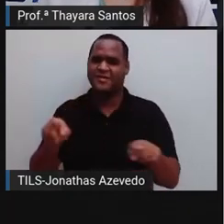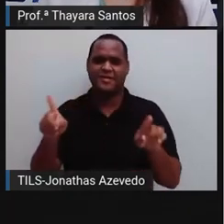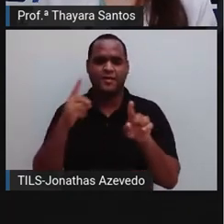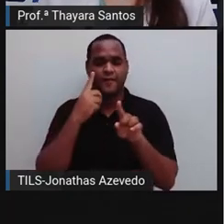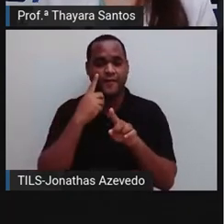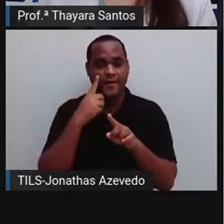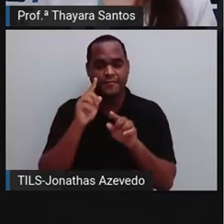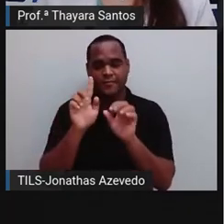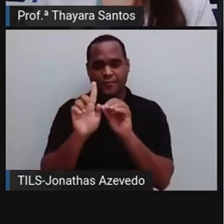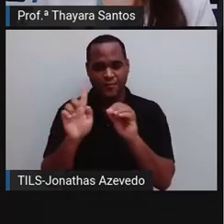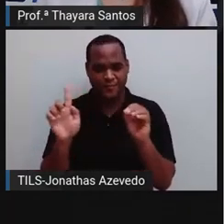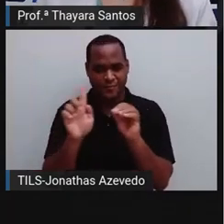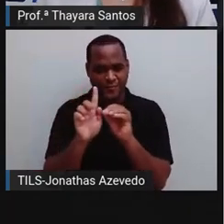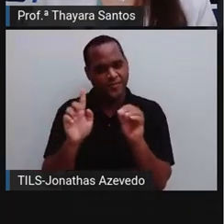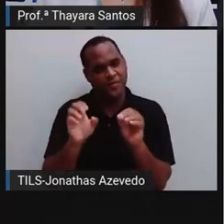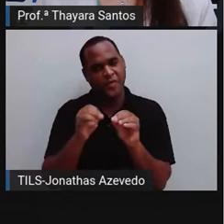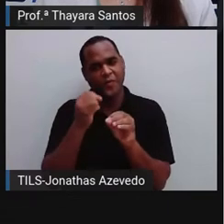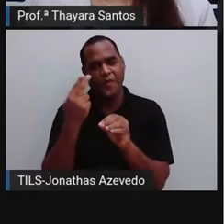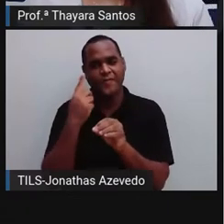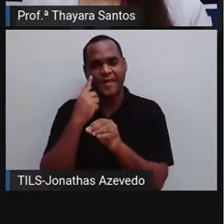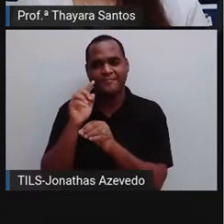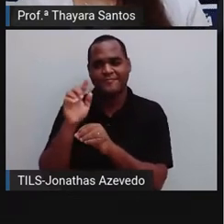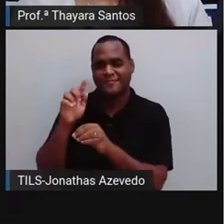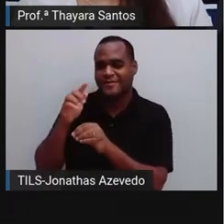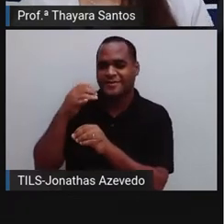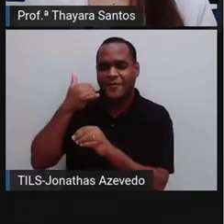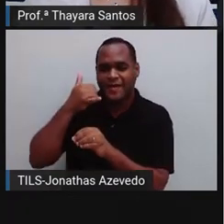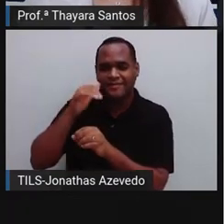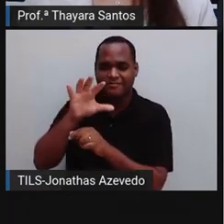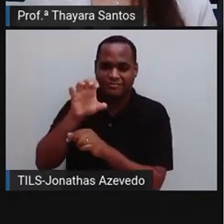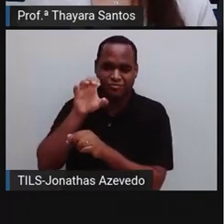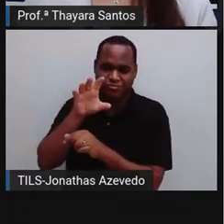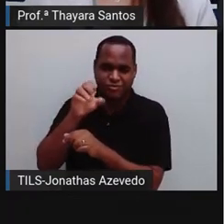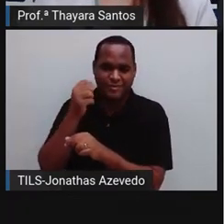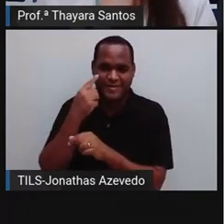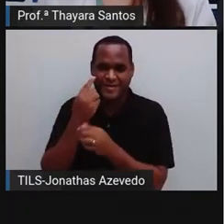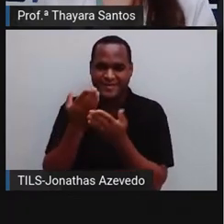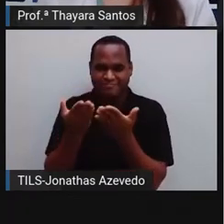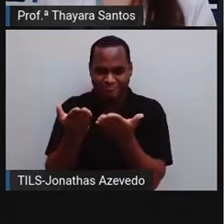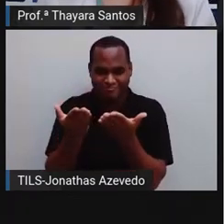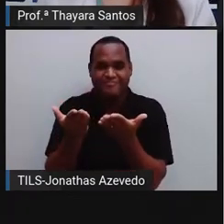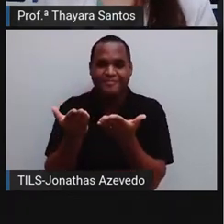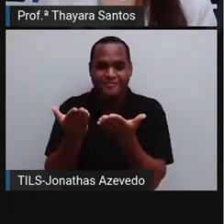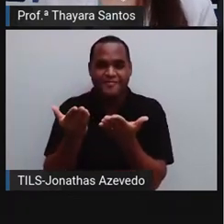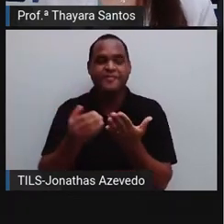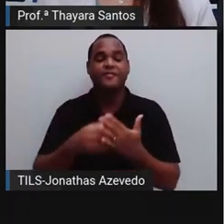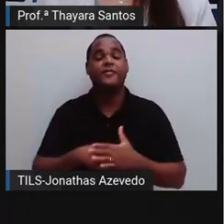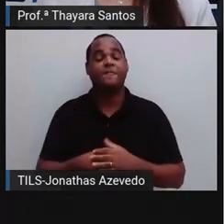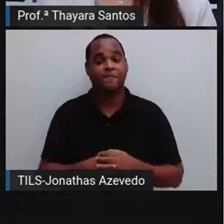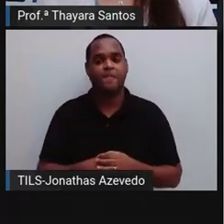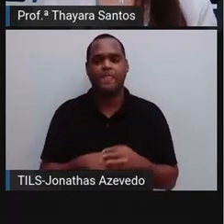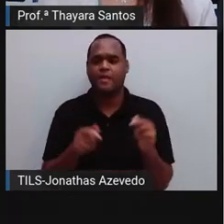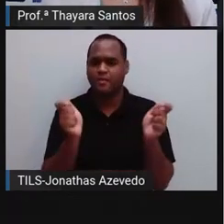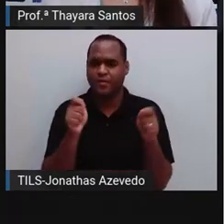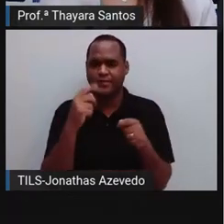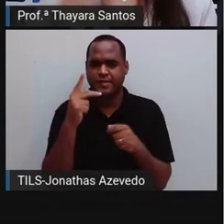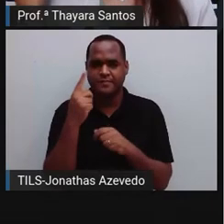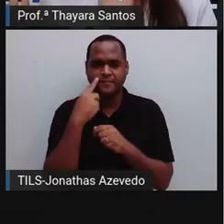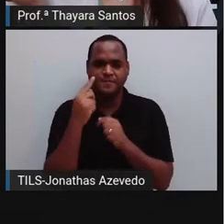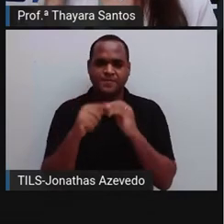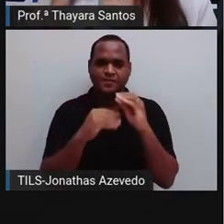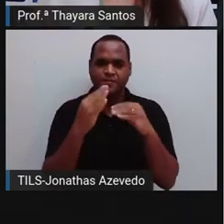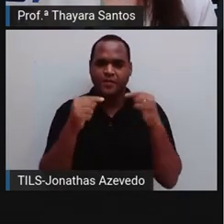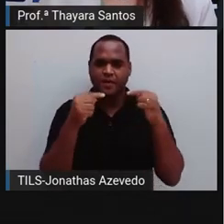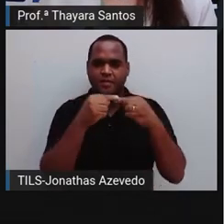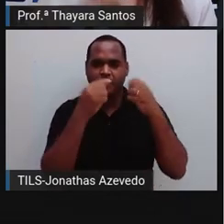vocês colocarem no Google, ou então simplesmente apontarem a câmera do celular de vocês para esse QR Code que está aparecendo aí na tela, vocês vão ser